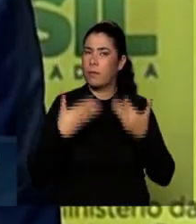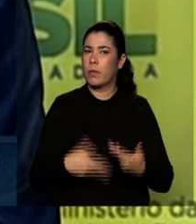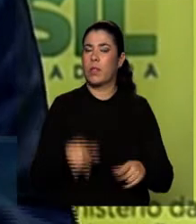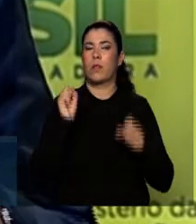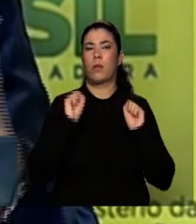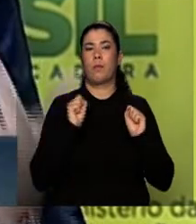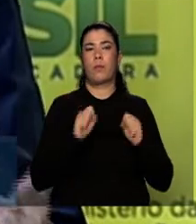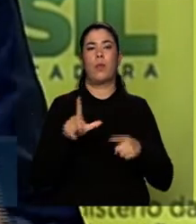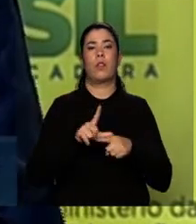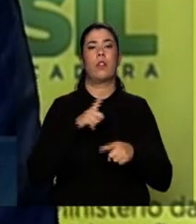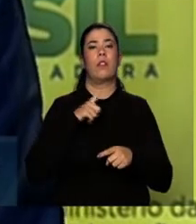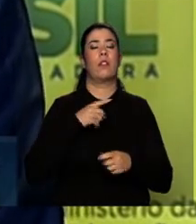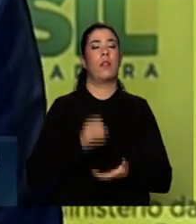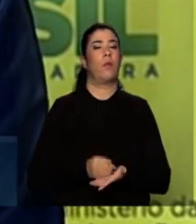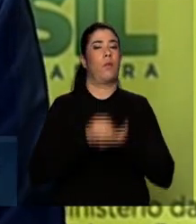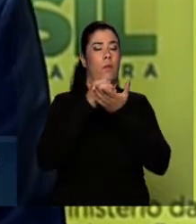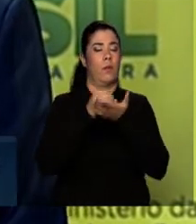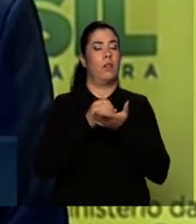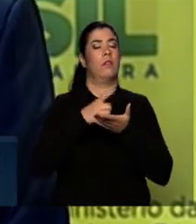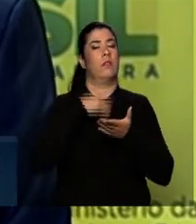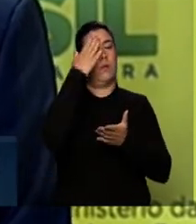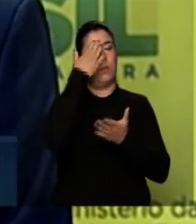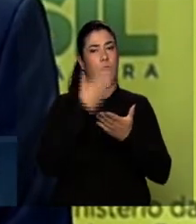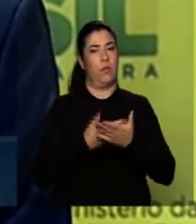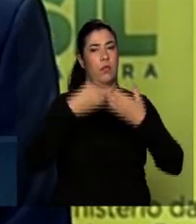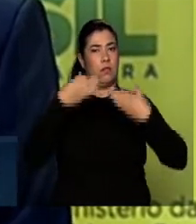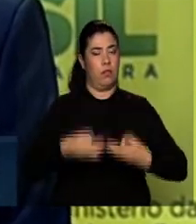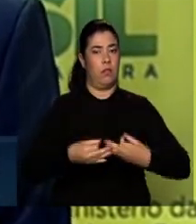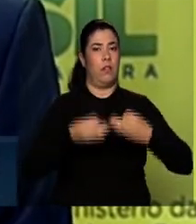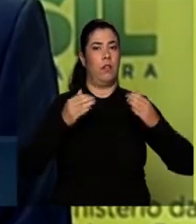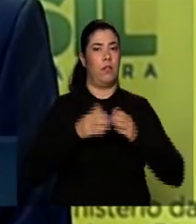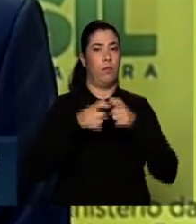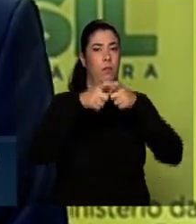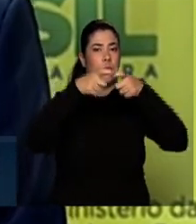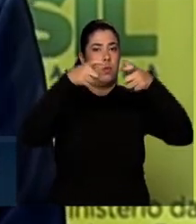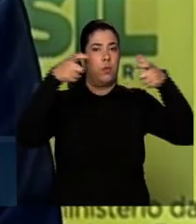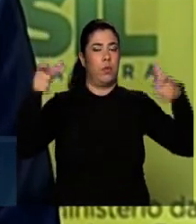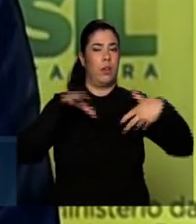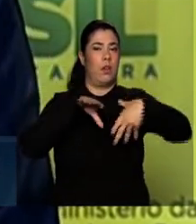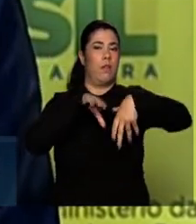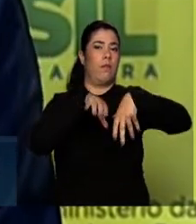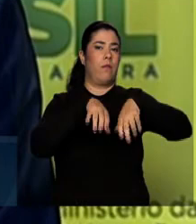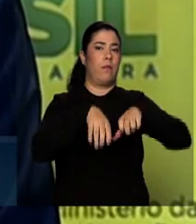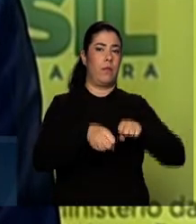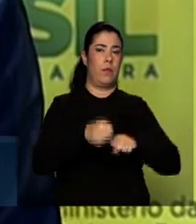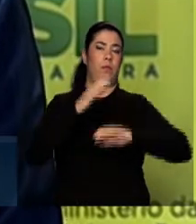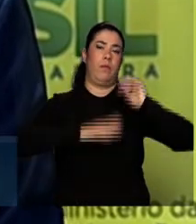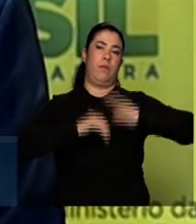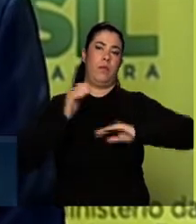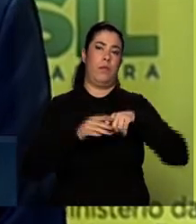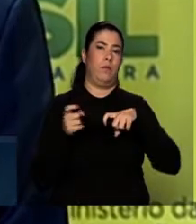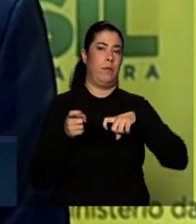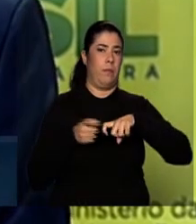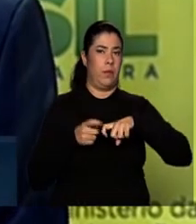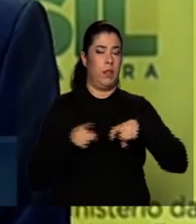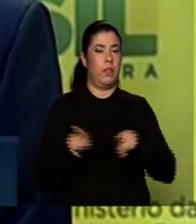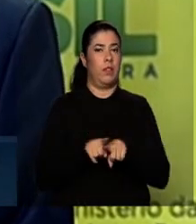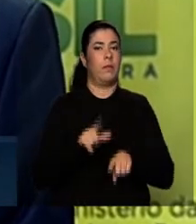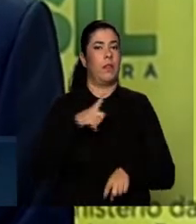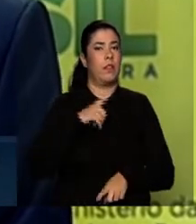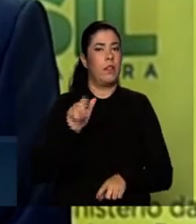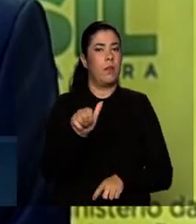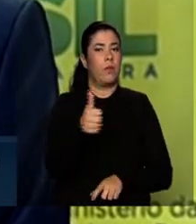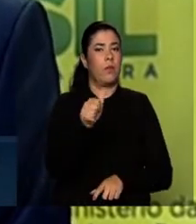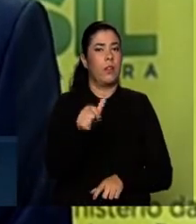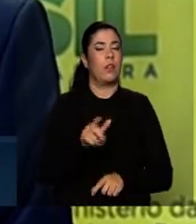critérios que nos dão a certeza de que nós estamos avançando para ampliar a formação médica e, ao mesmo tempo, garantir qualidade